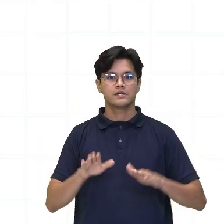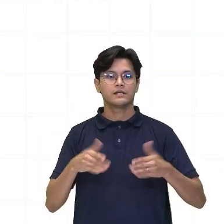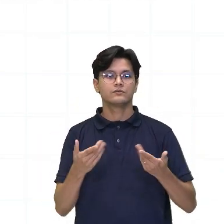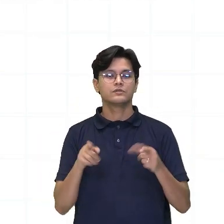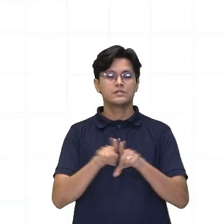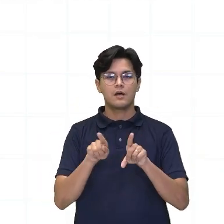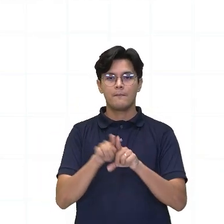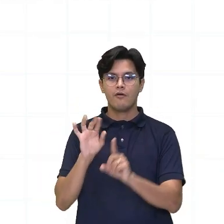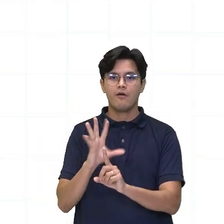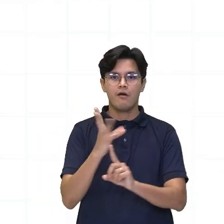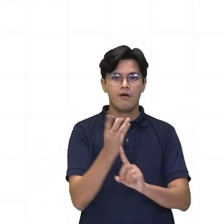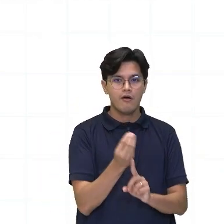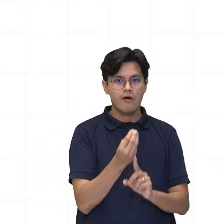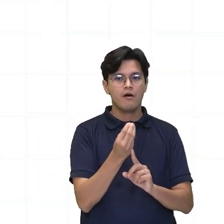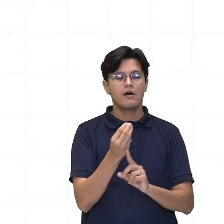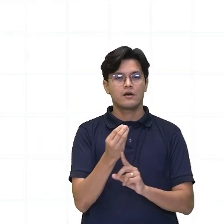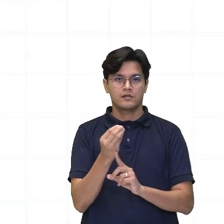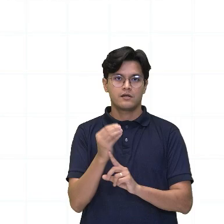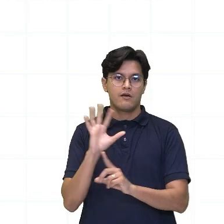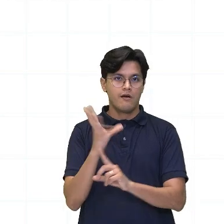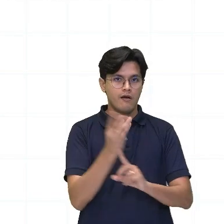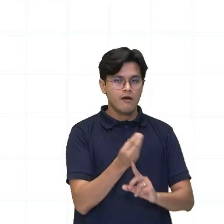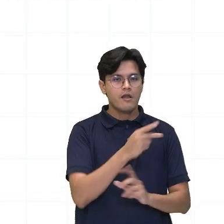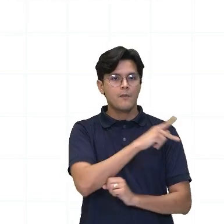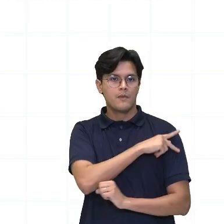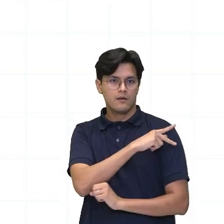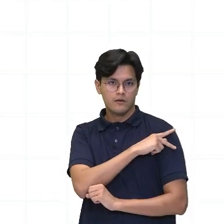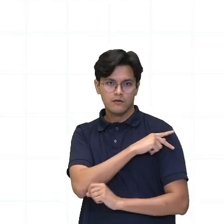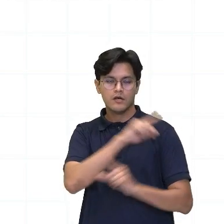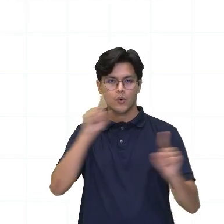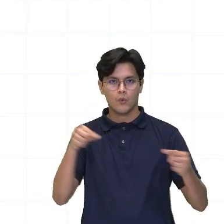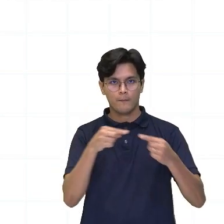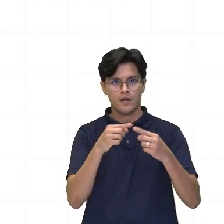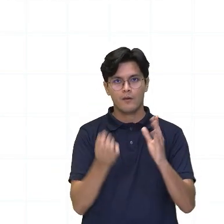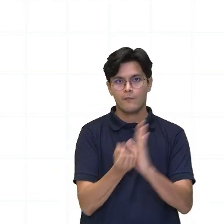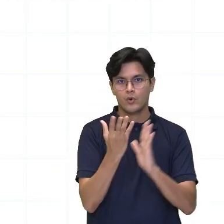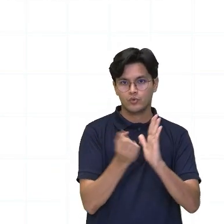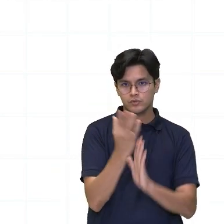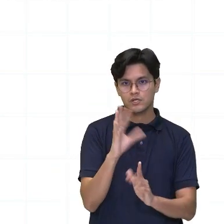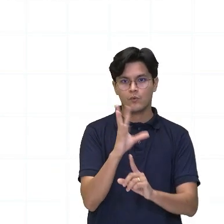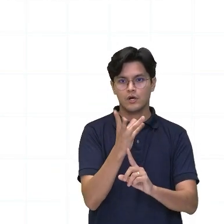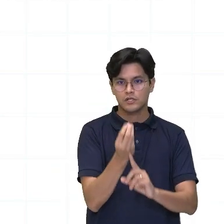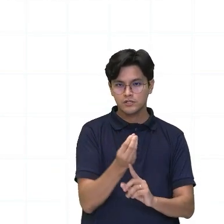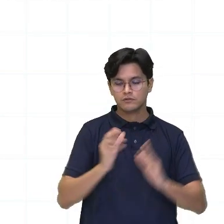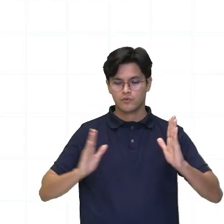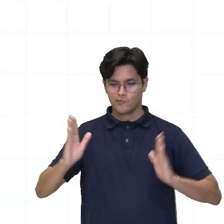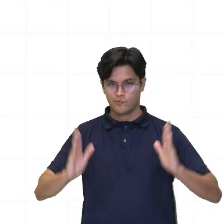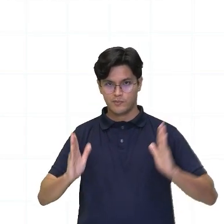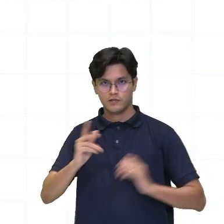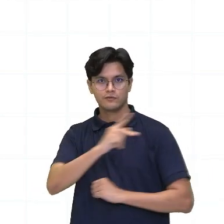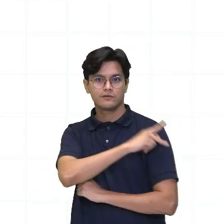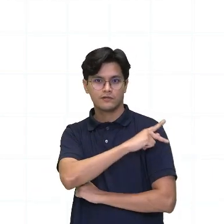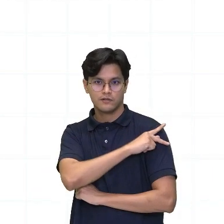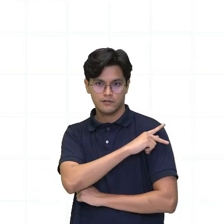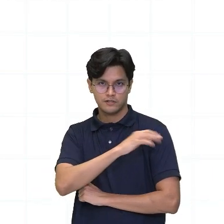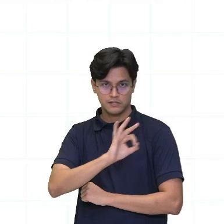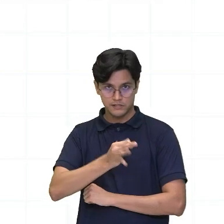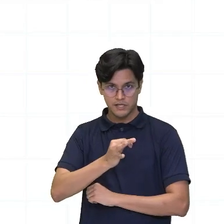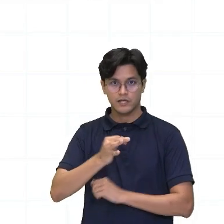como artística na pré-história, isto é, durante os períodos